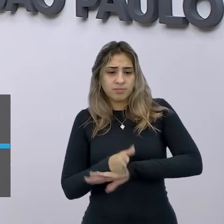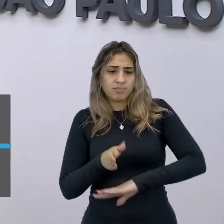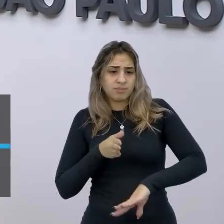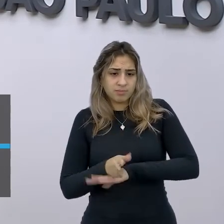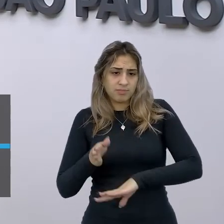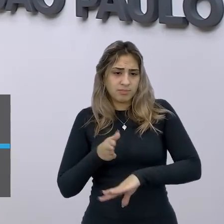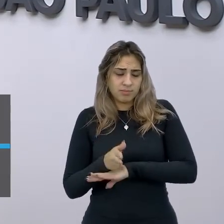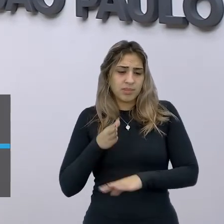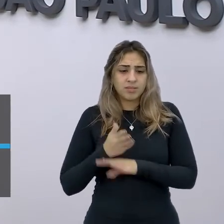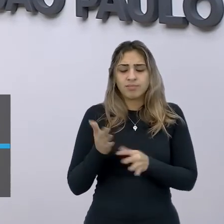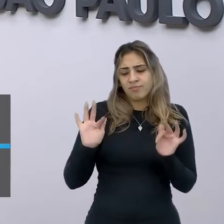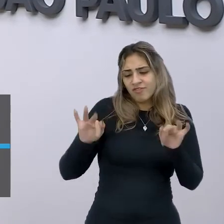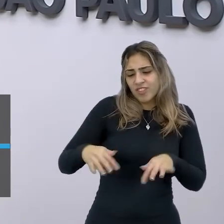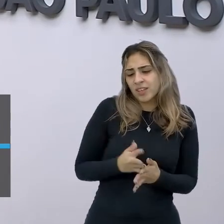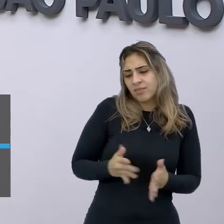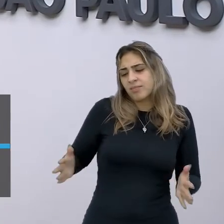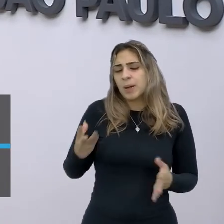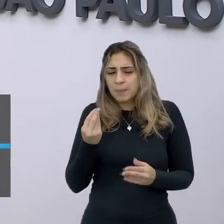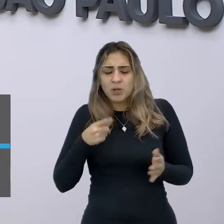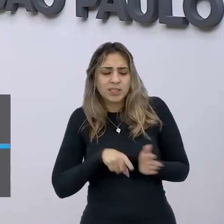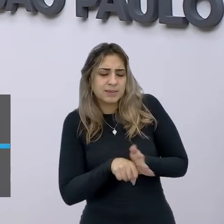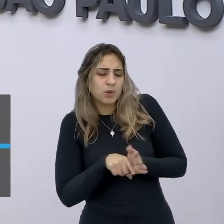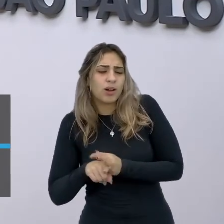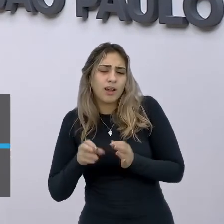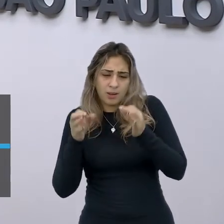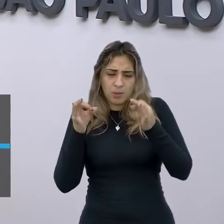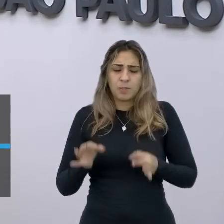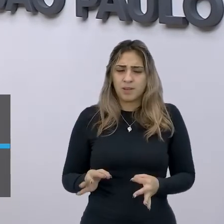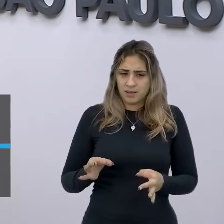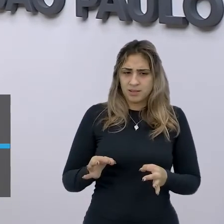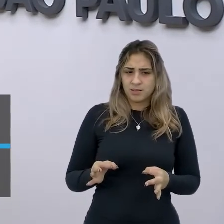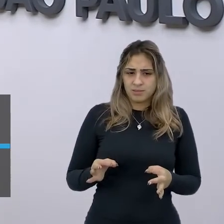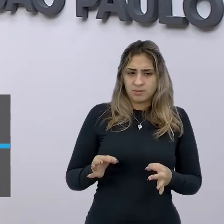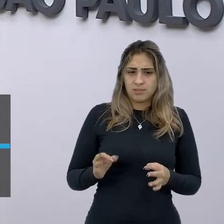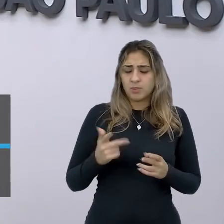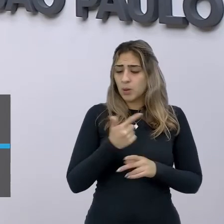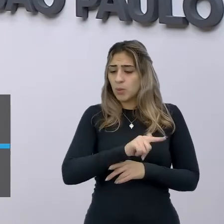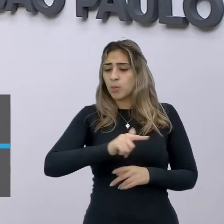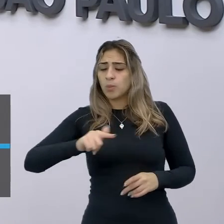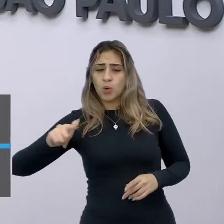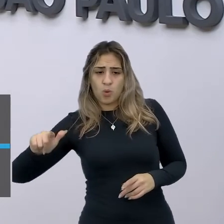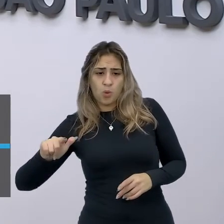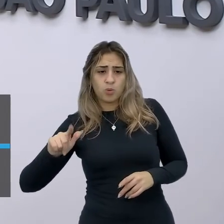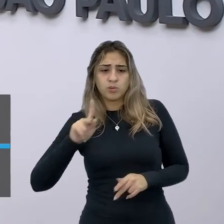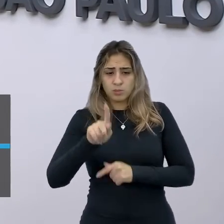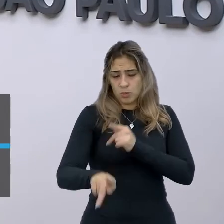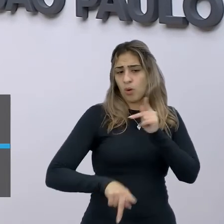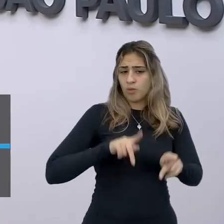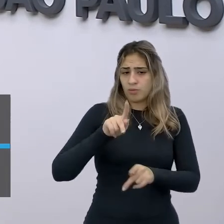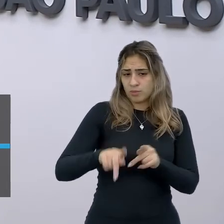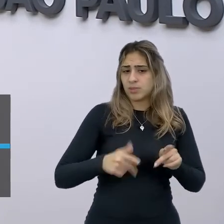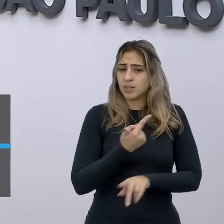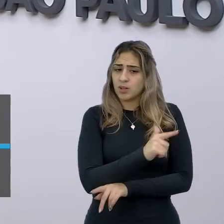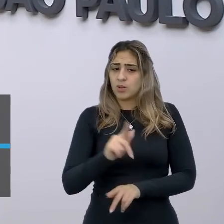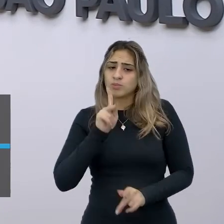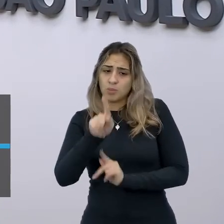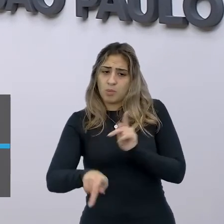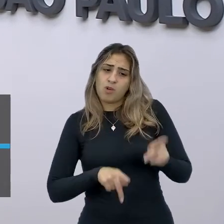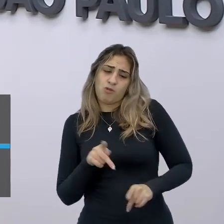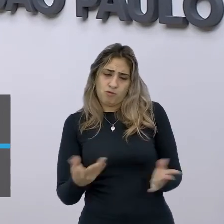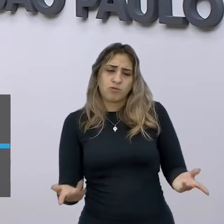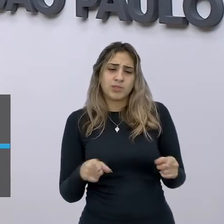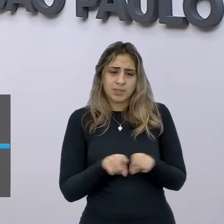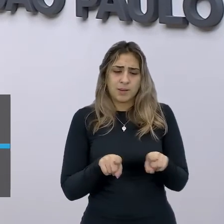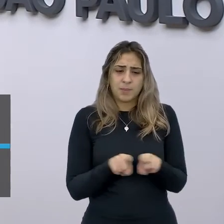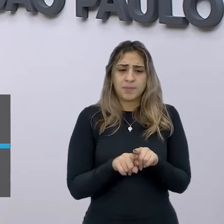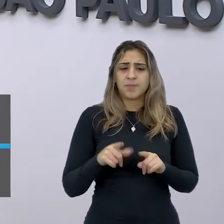foi, enfim, ele foi muito explorado mesmo por outros povos, né? Por outros povos e